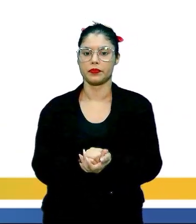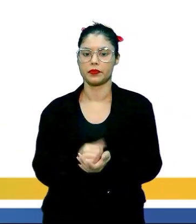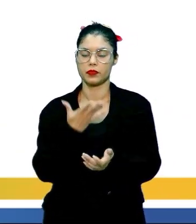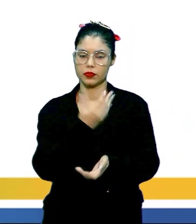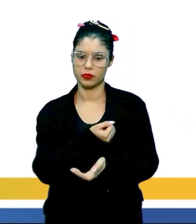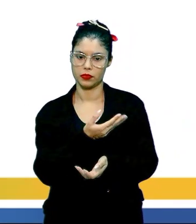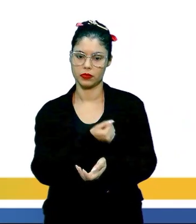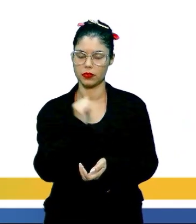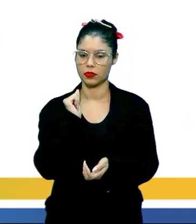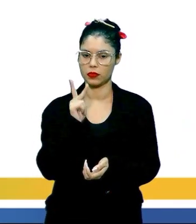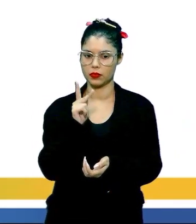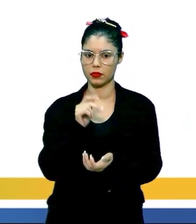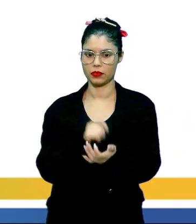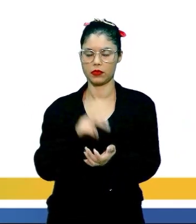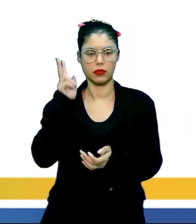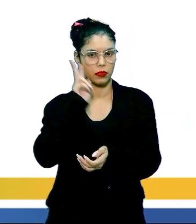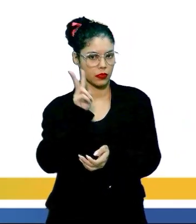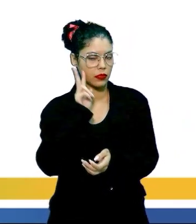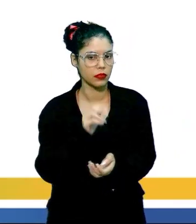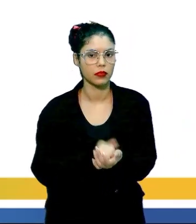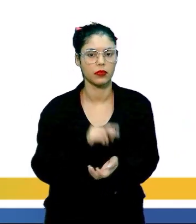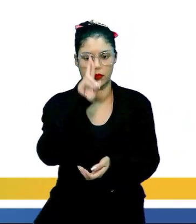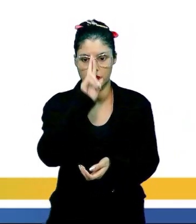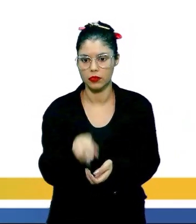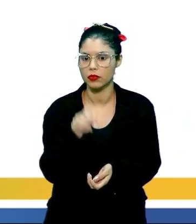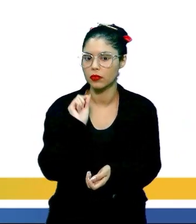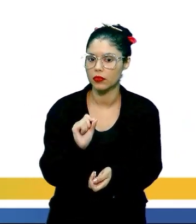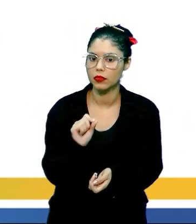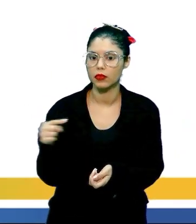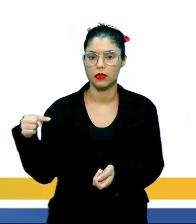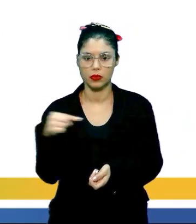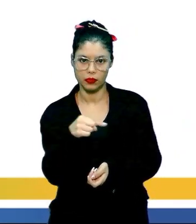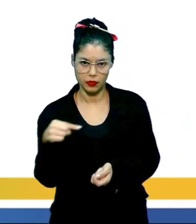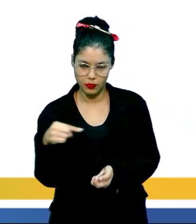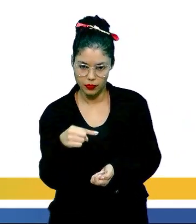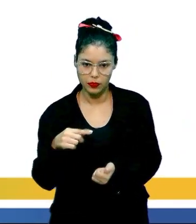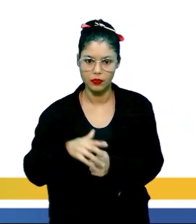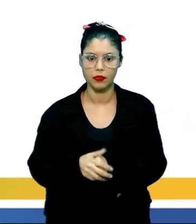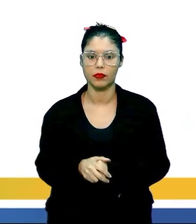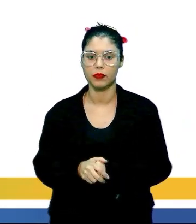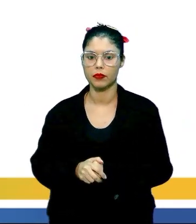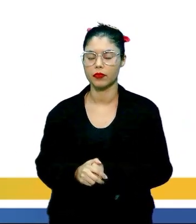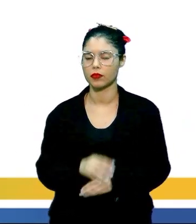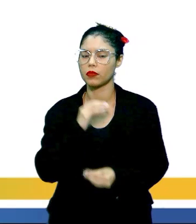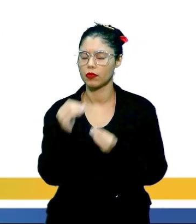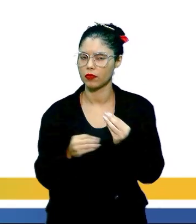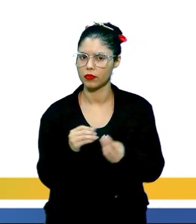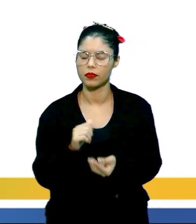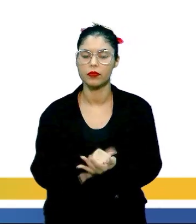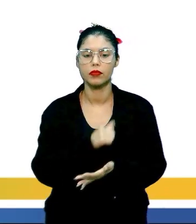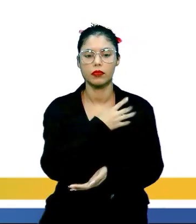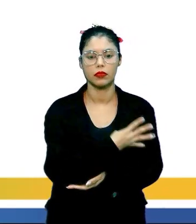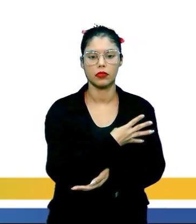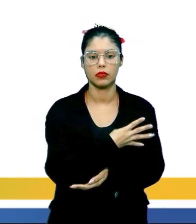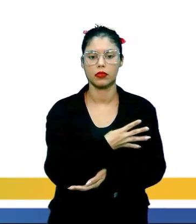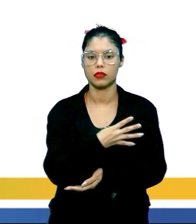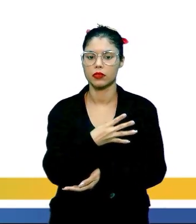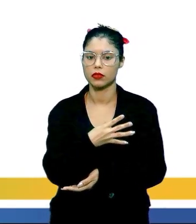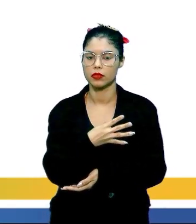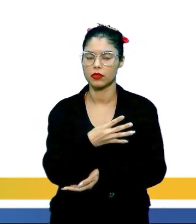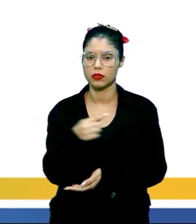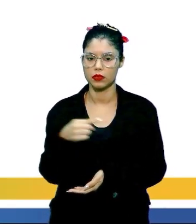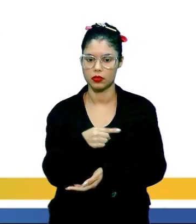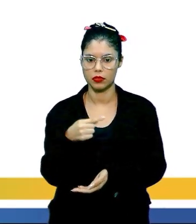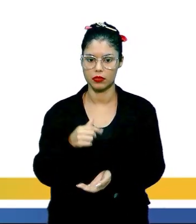disposição dos números, tá ok? Lembrando que a razão aqui vai ser negativa. Como é que eu chego na razão? 2